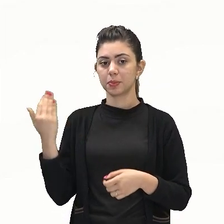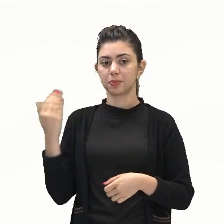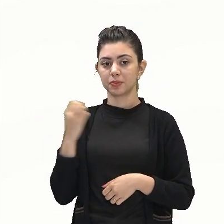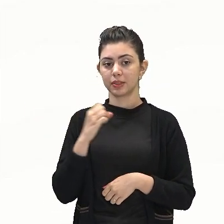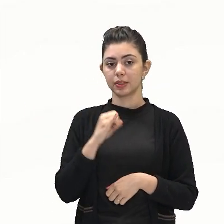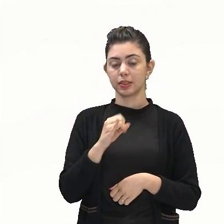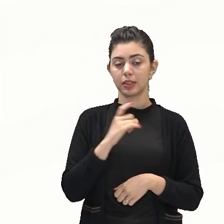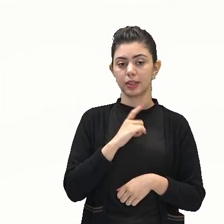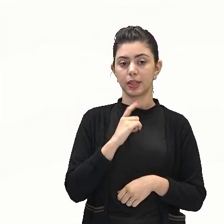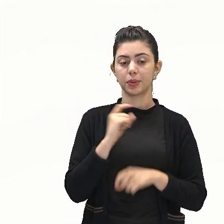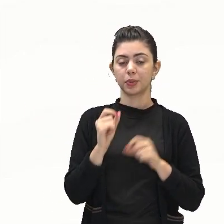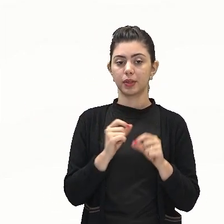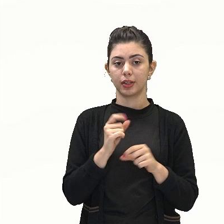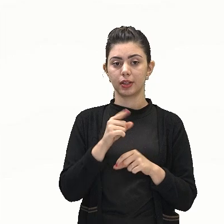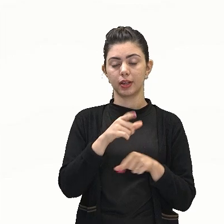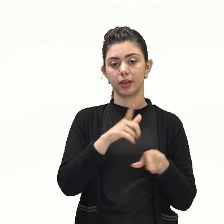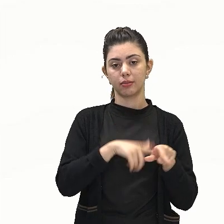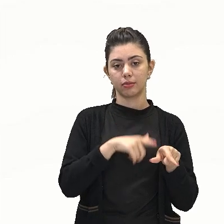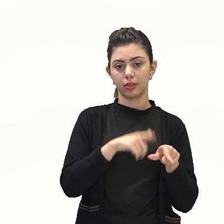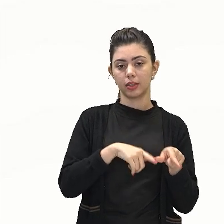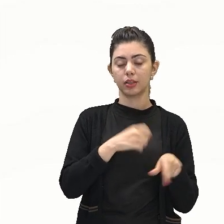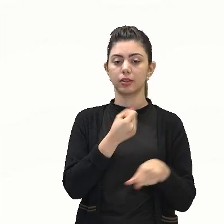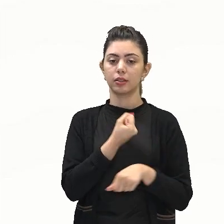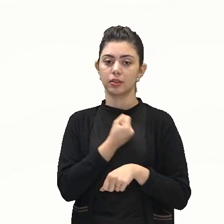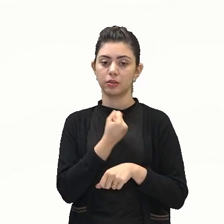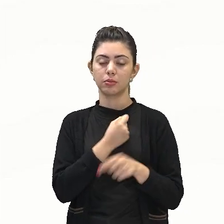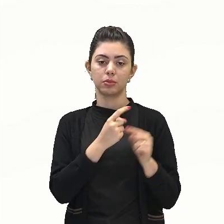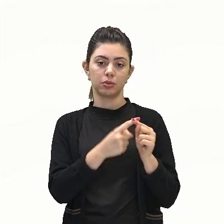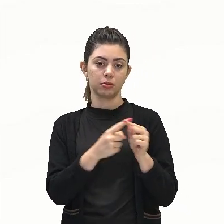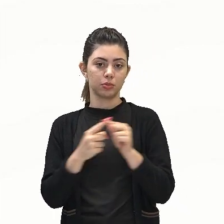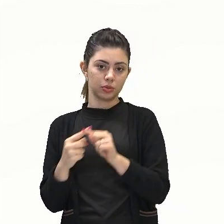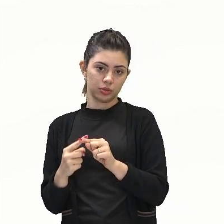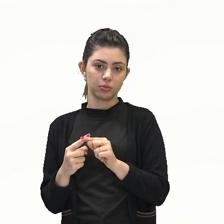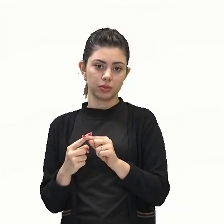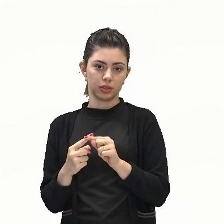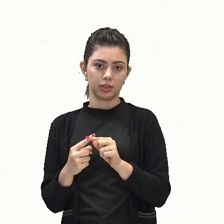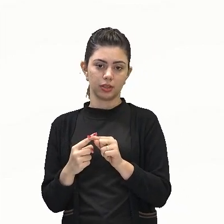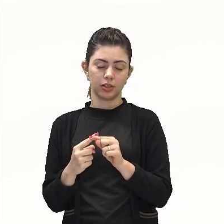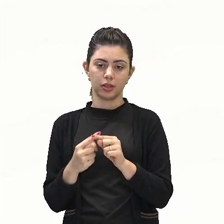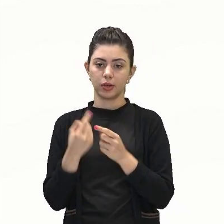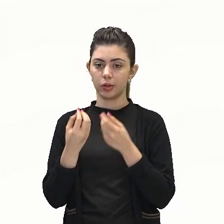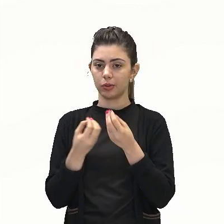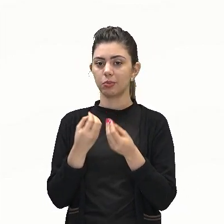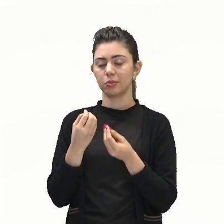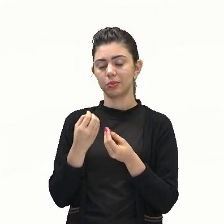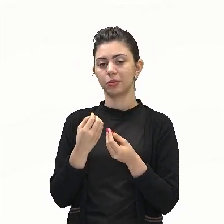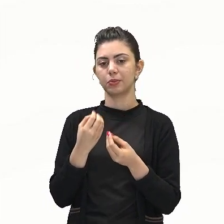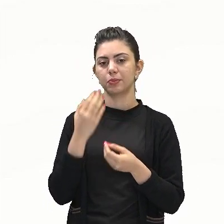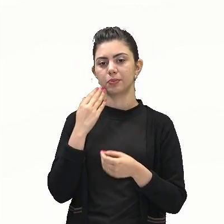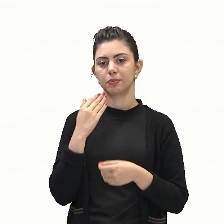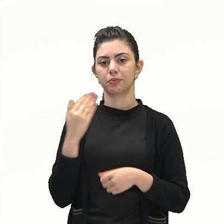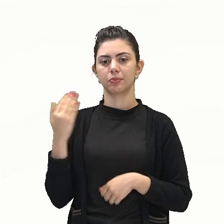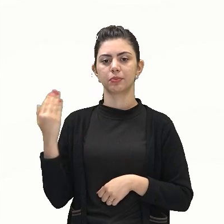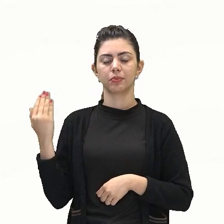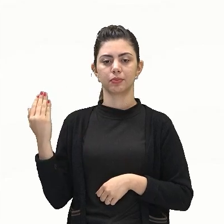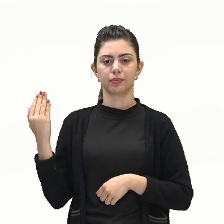dos coeficientes com a minha matriz das incógnitas,